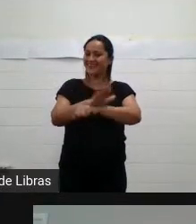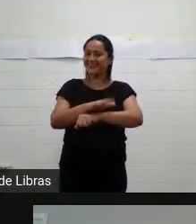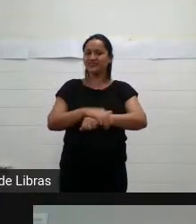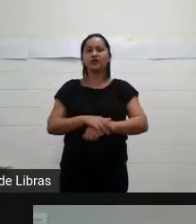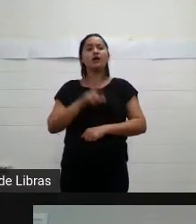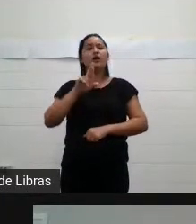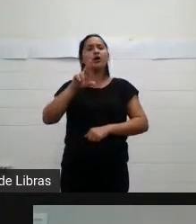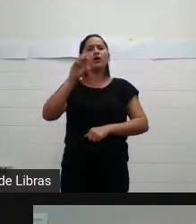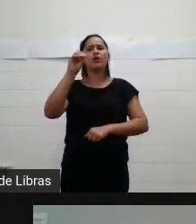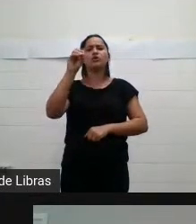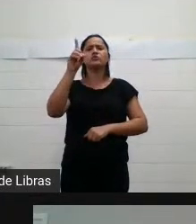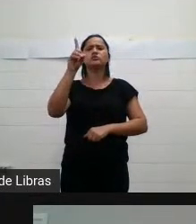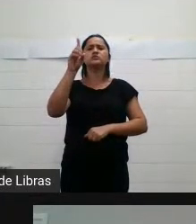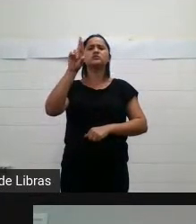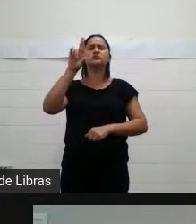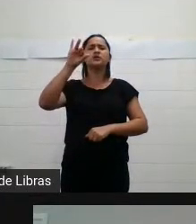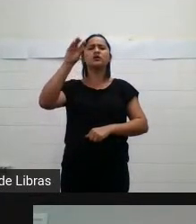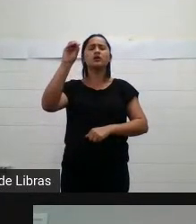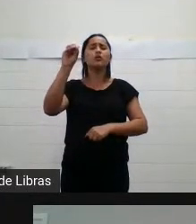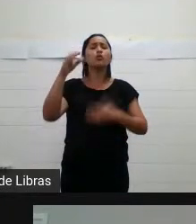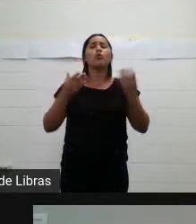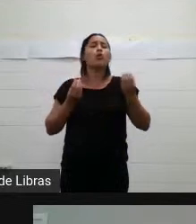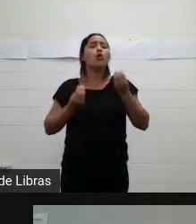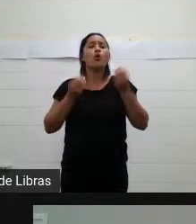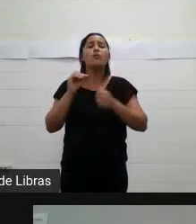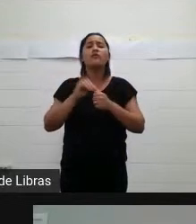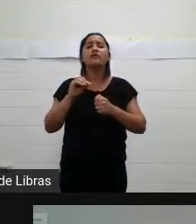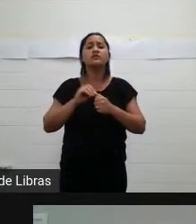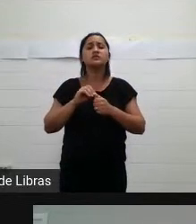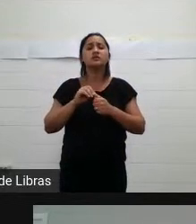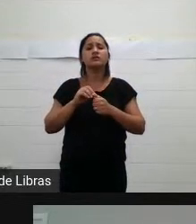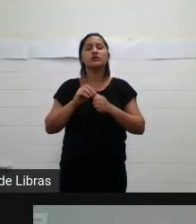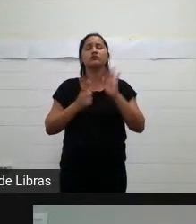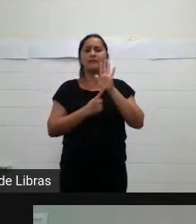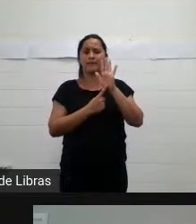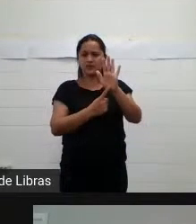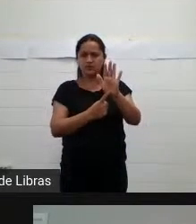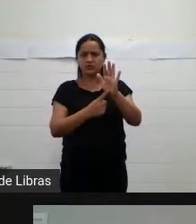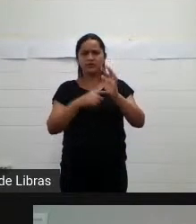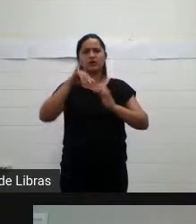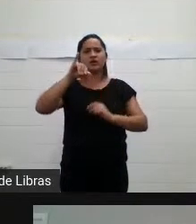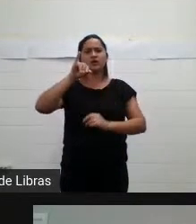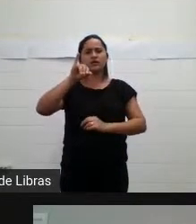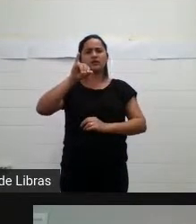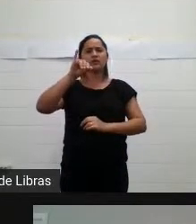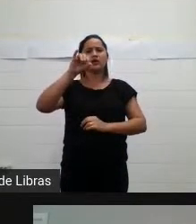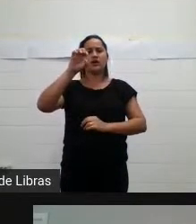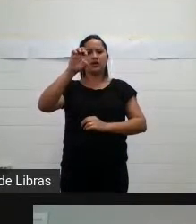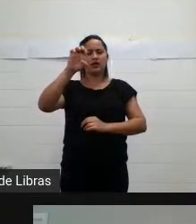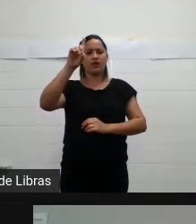como faremos? Você apresenta a Ieda e eu a Raquel, é isso mesmo? Pronto, eu apresento a Ieda.